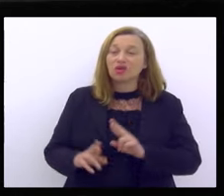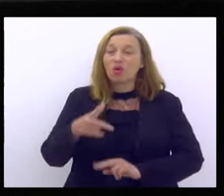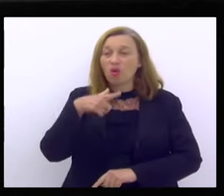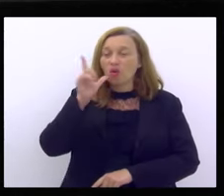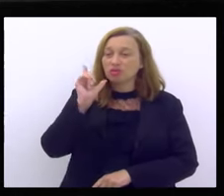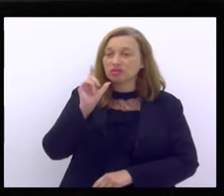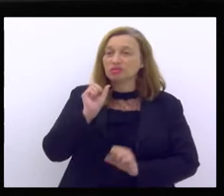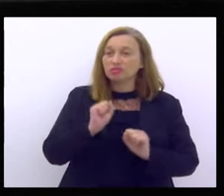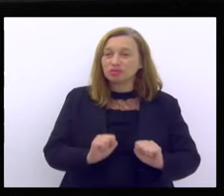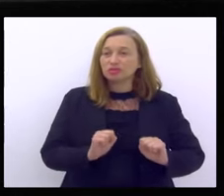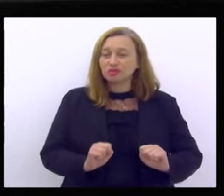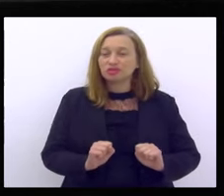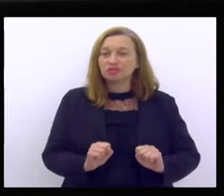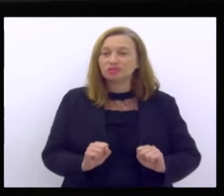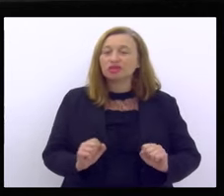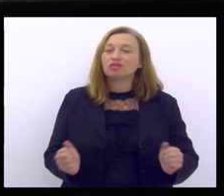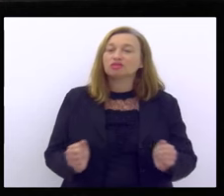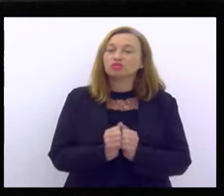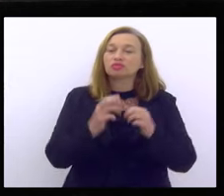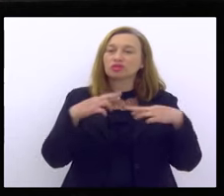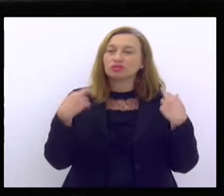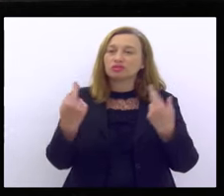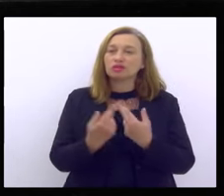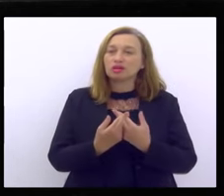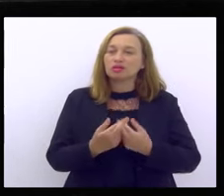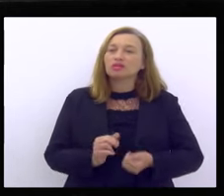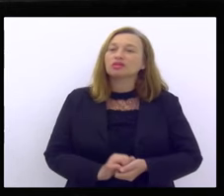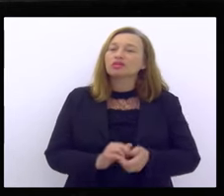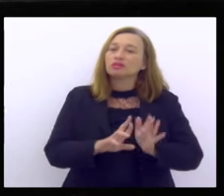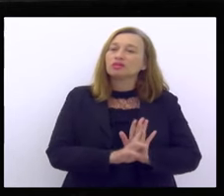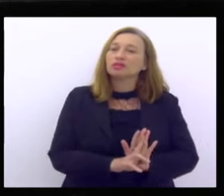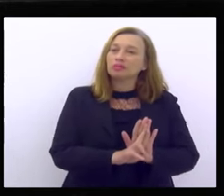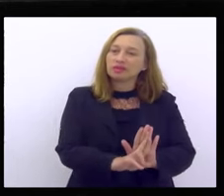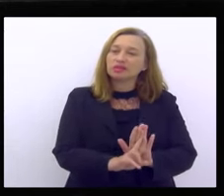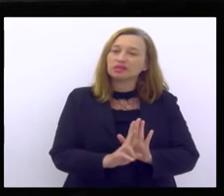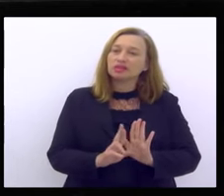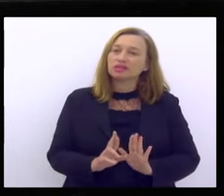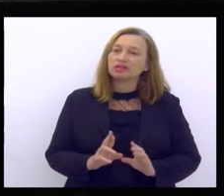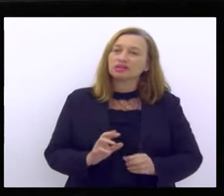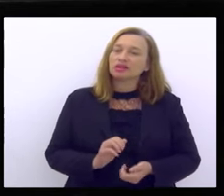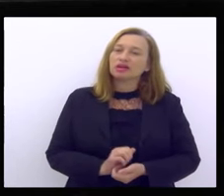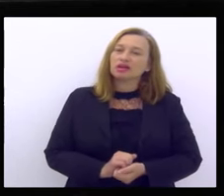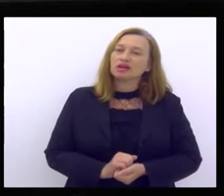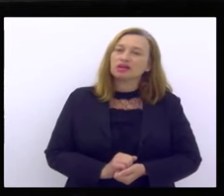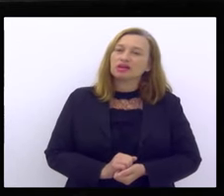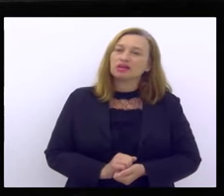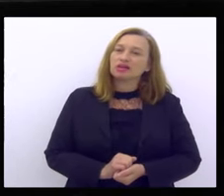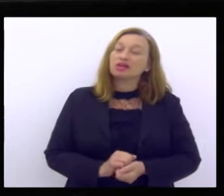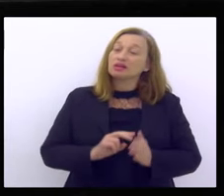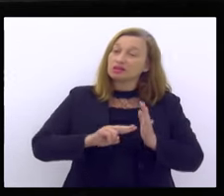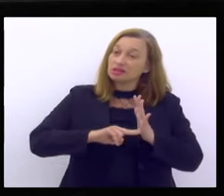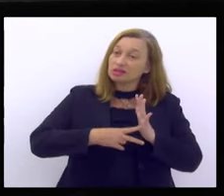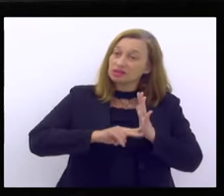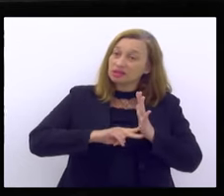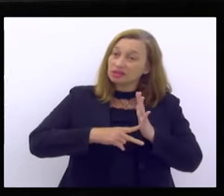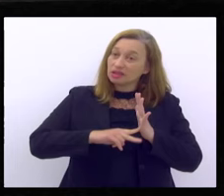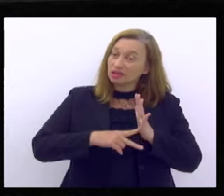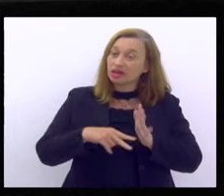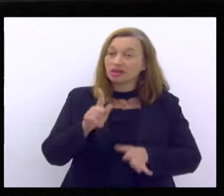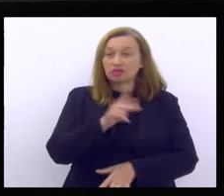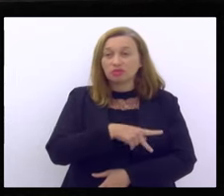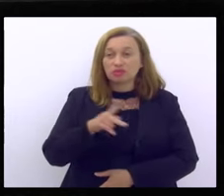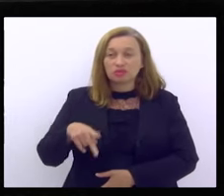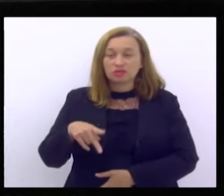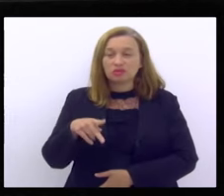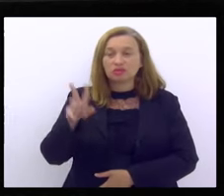pude participar junto com o representante do ANDES Nacional, que é o Sindicato dos